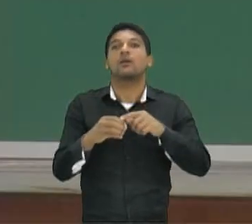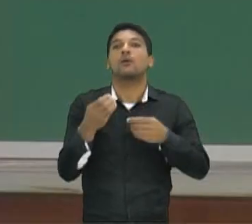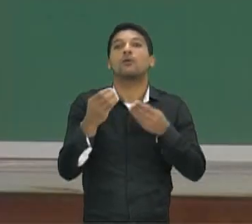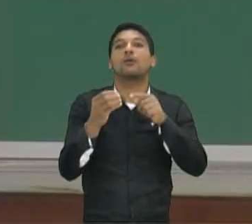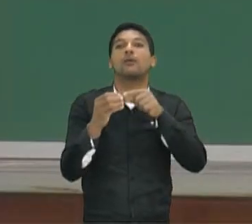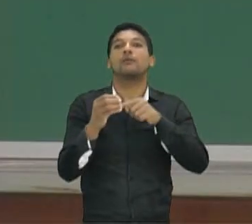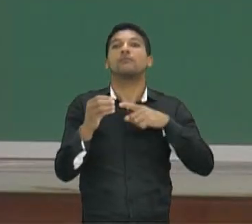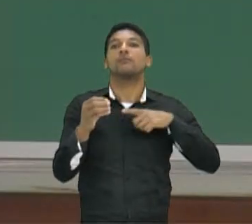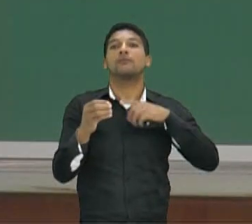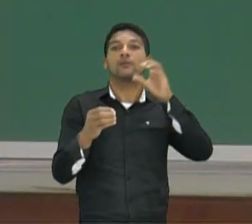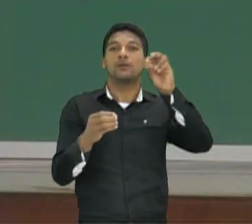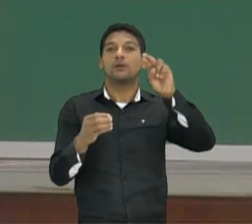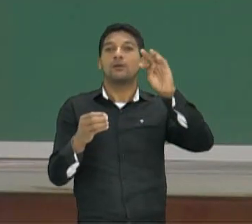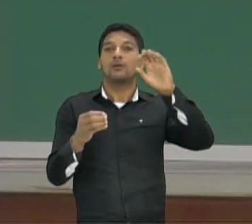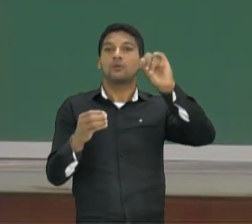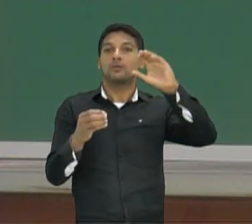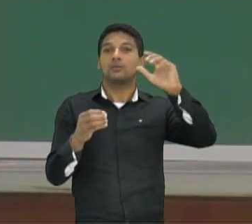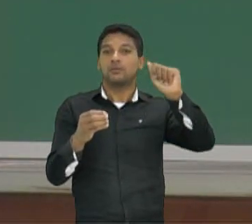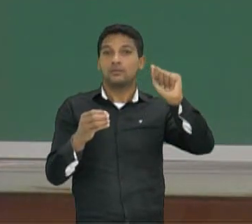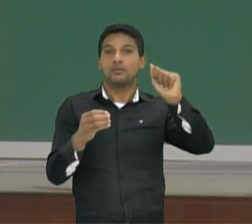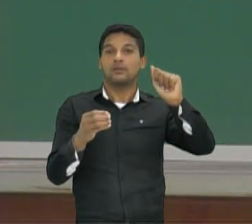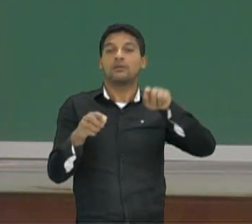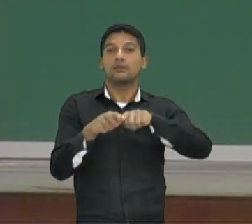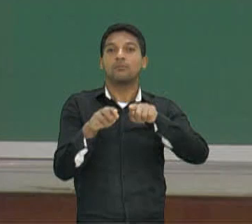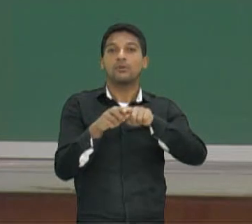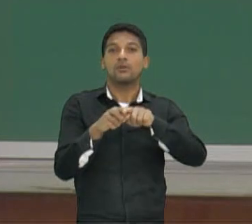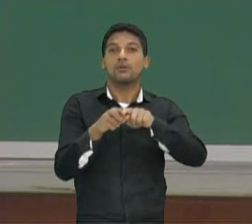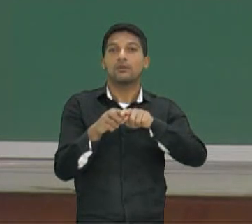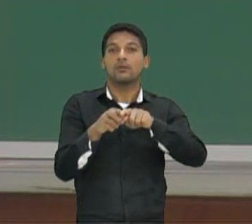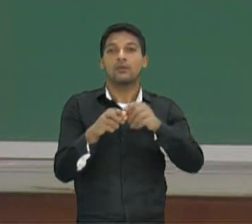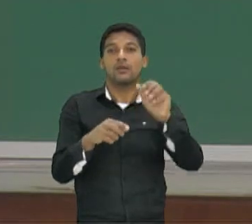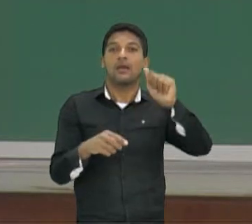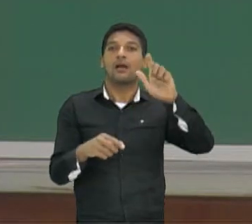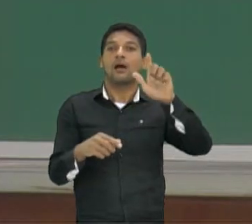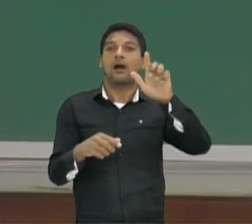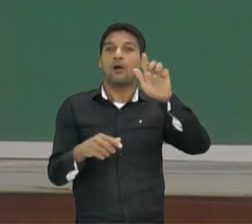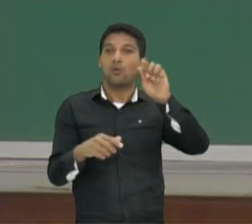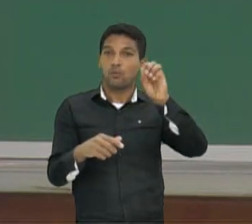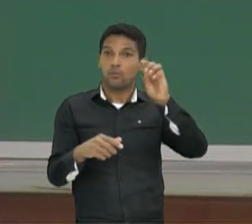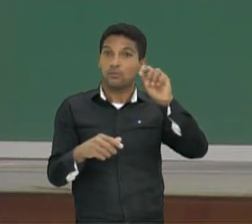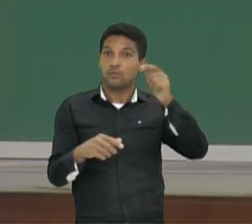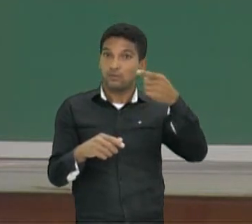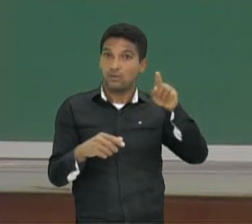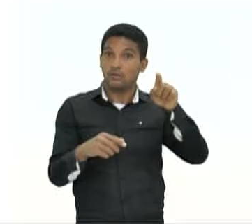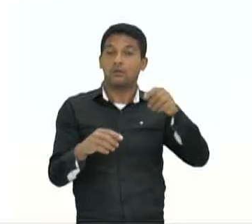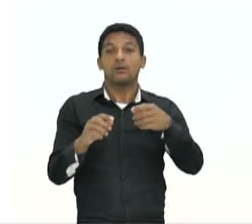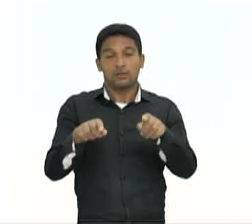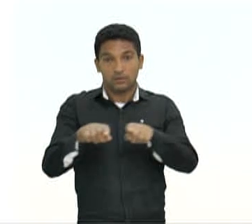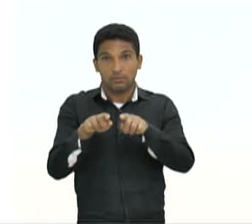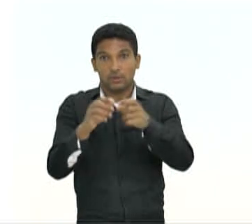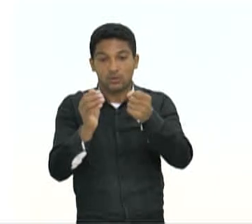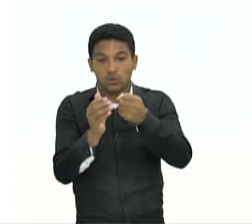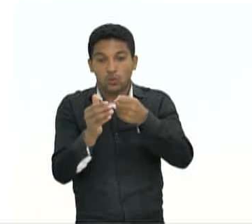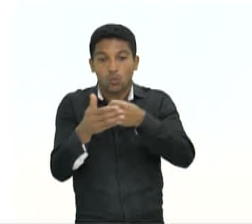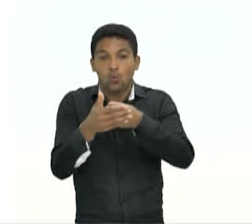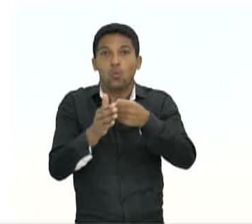algodão, lã, borracha e um revestimento de couro. Ela pesa cerca de 140 gramas e o tamanho dela